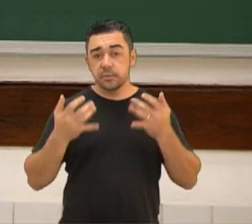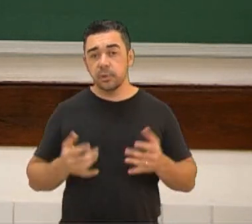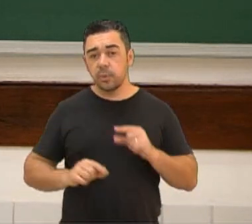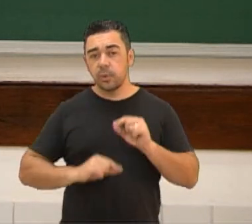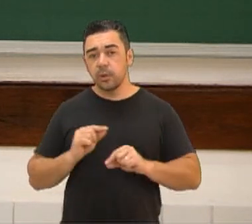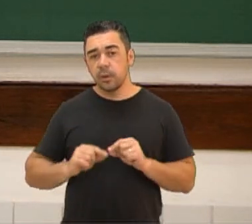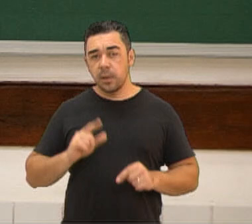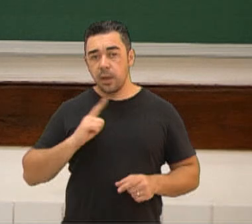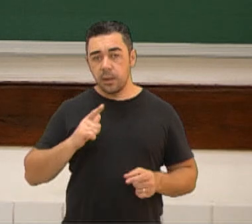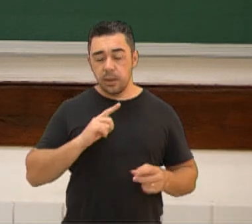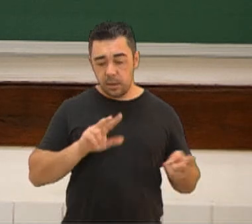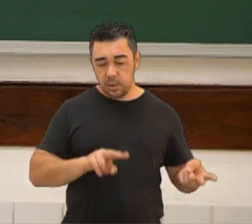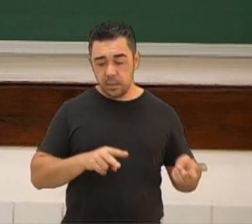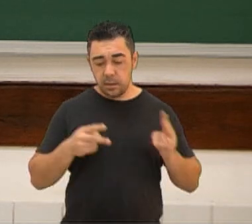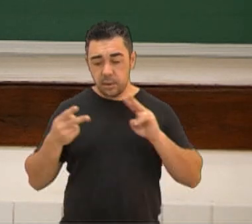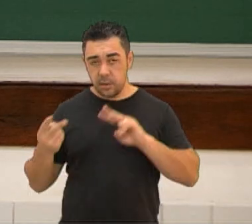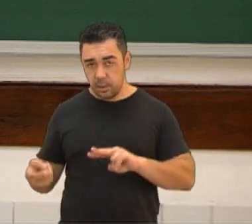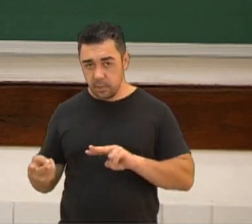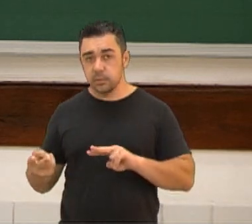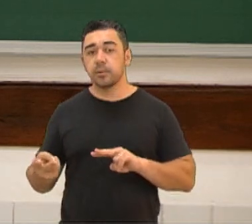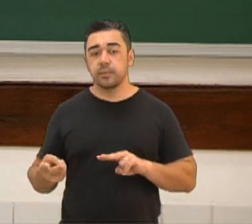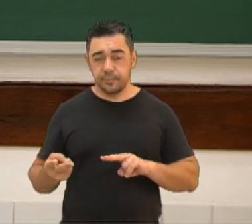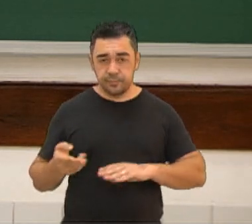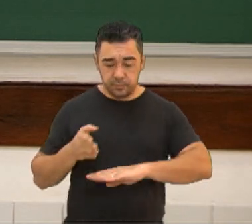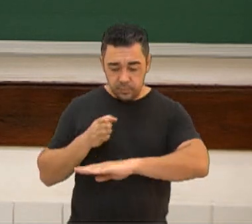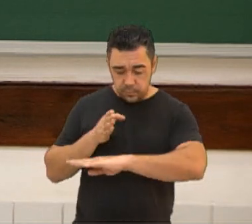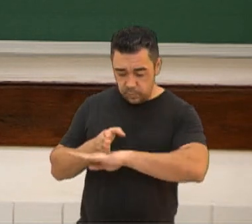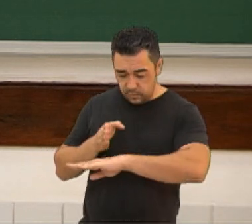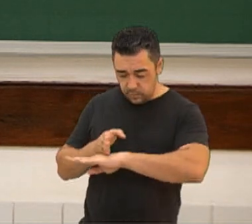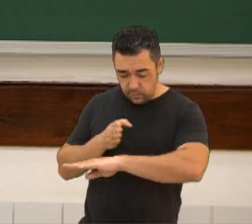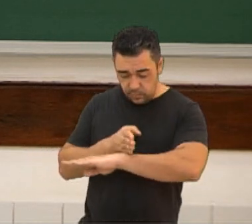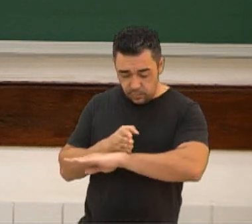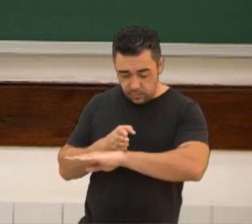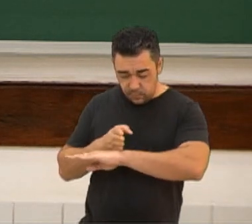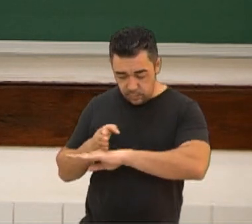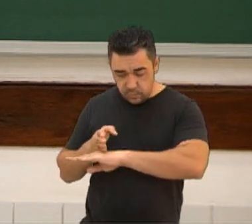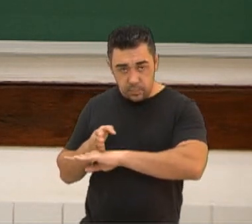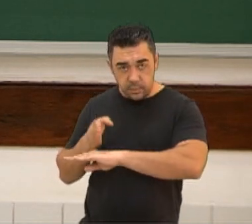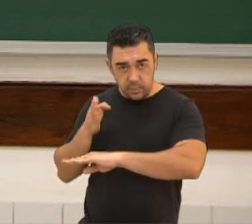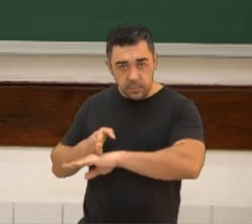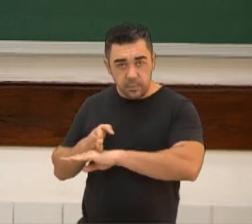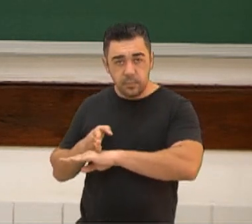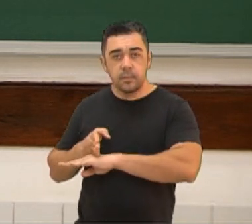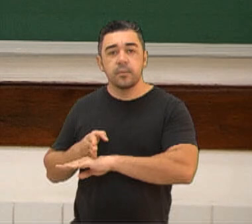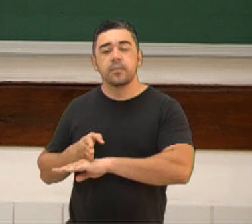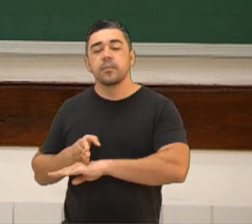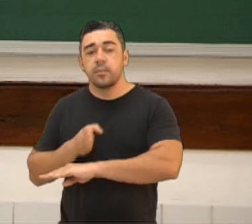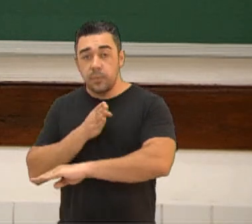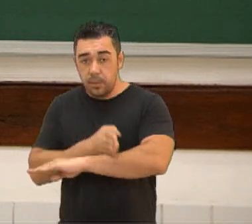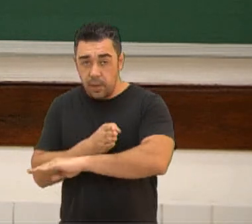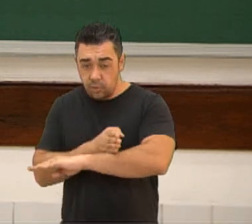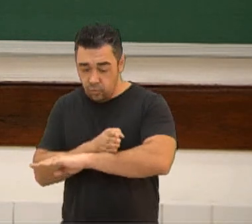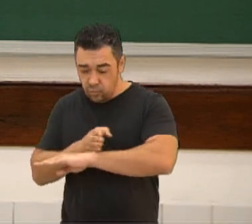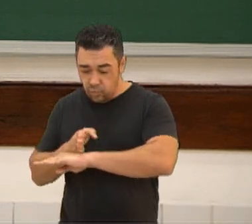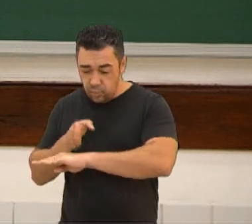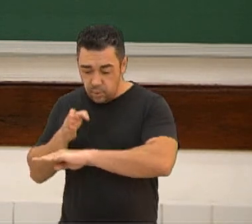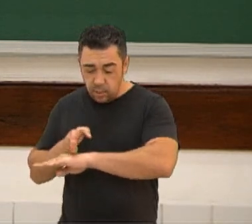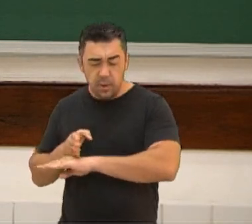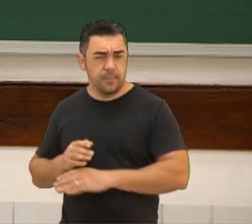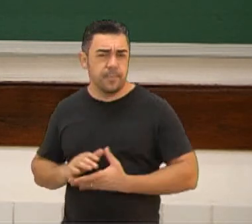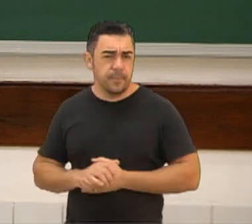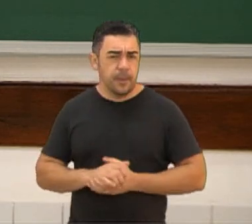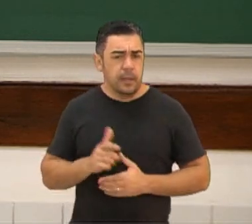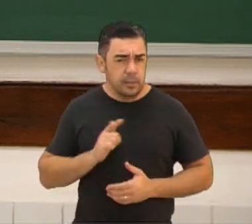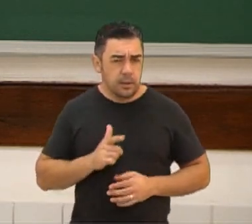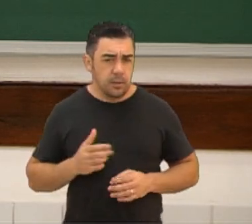da transição da Idade Média para a Idade Moderna. Apesar de todos esses avanços